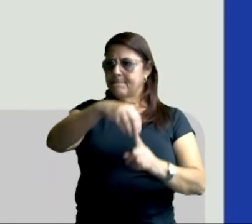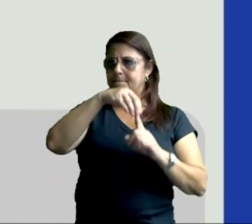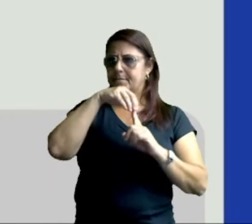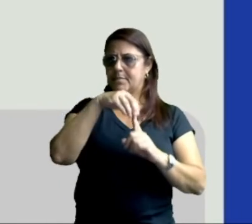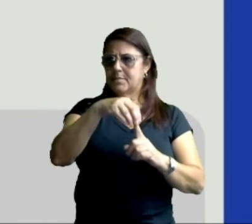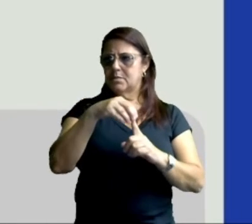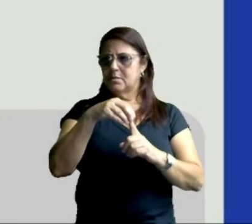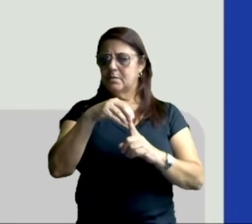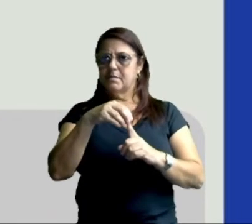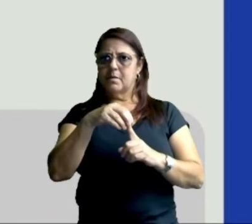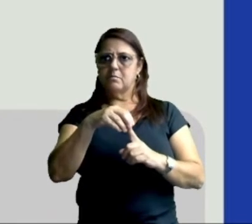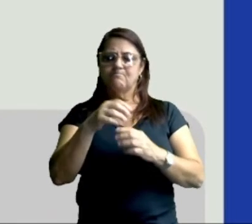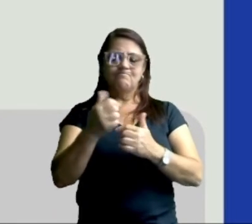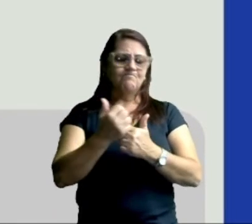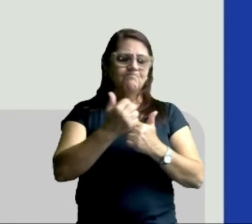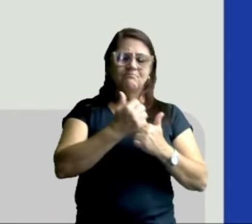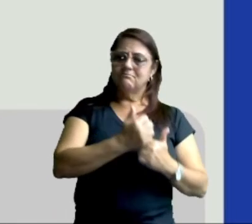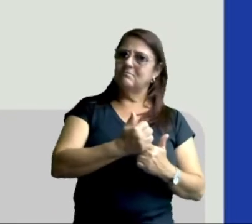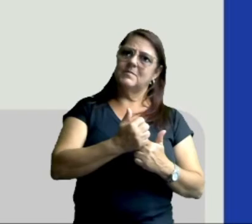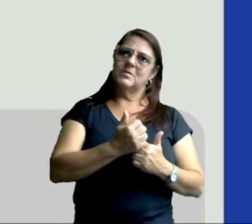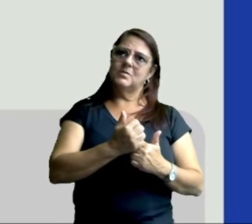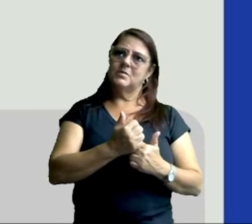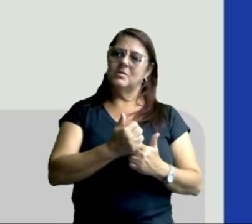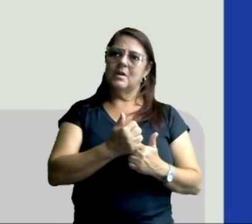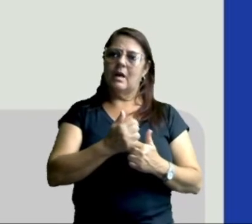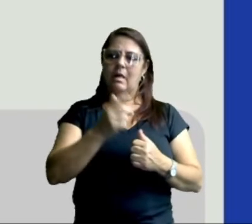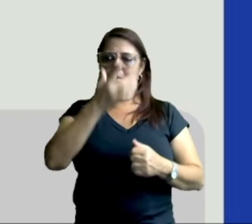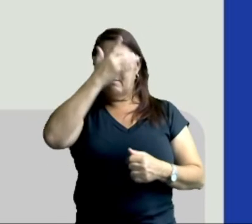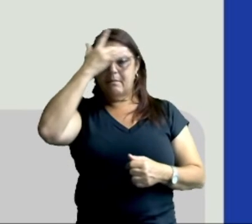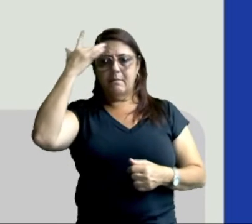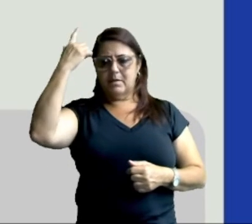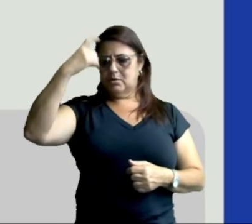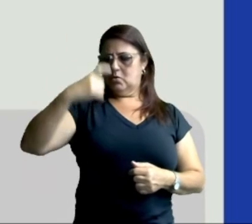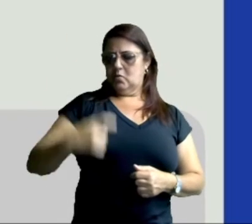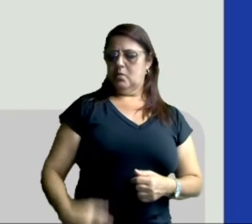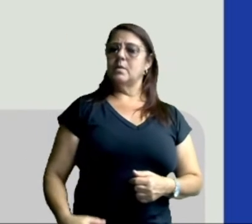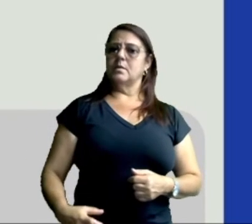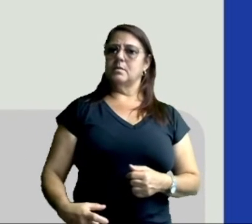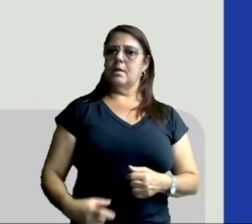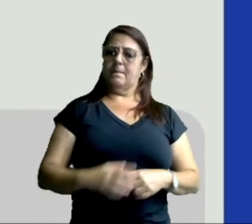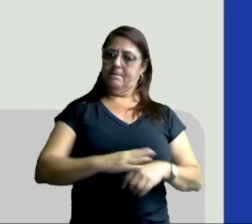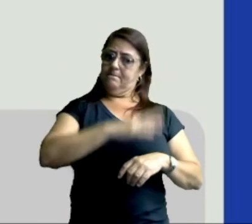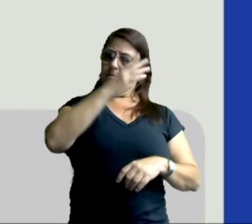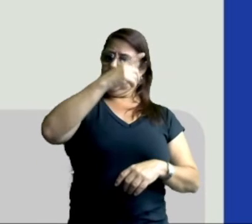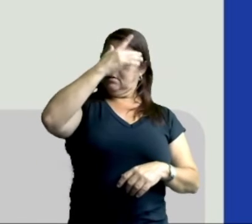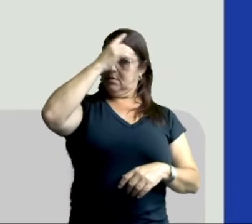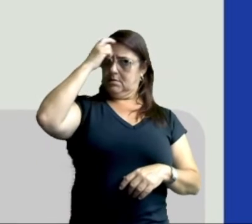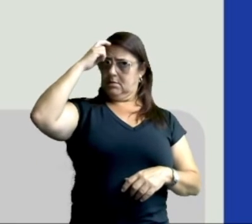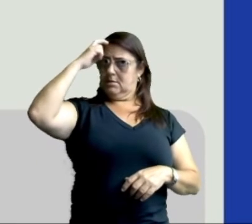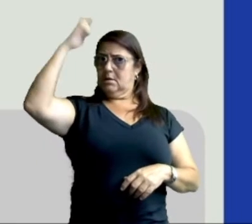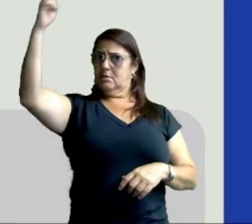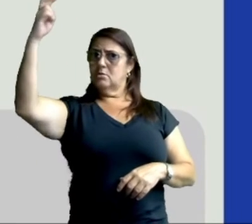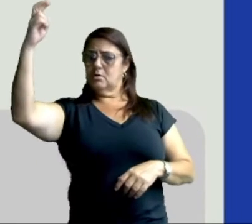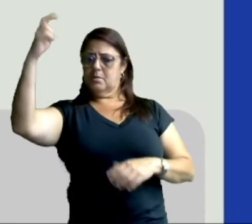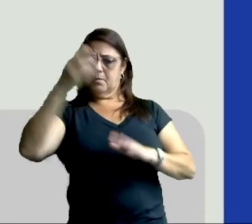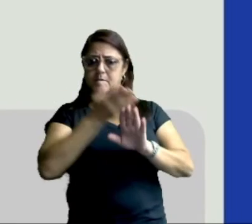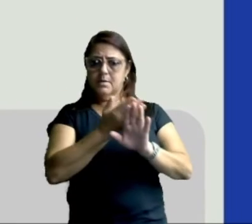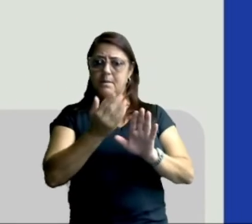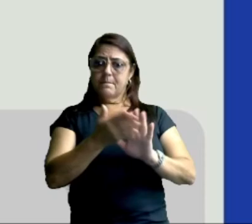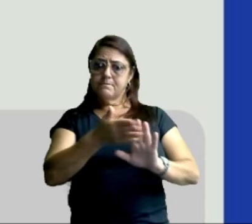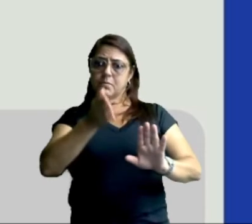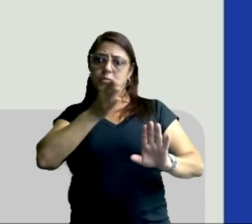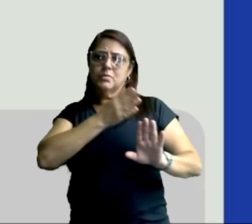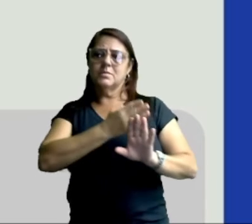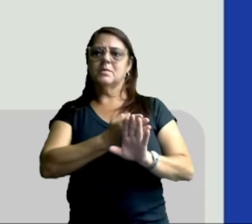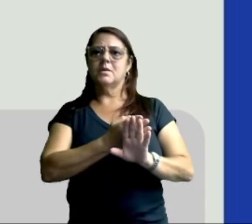e insubstituível inteligência é a da pessoa humana, que está por trás de toda